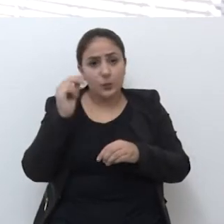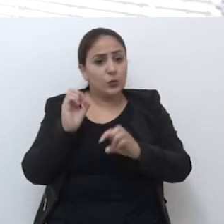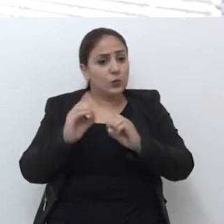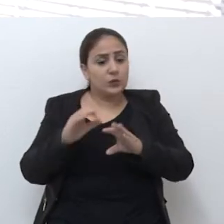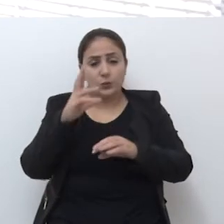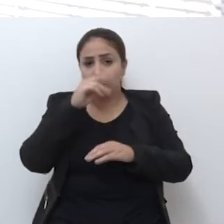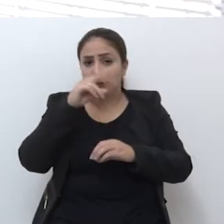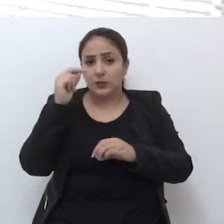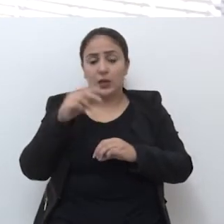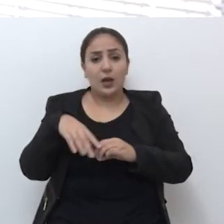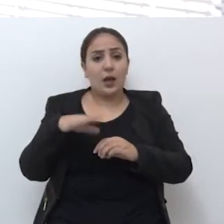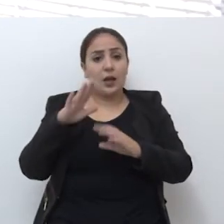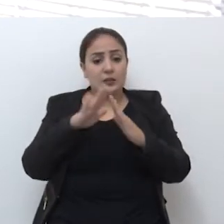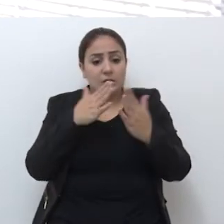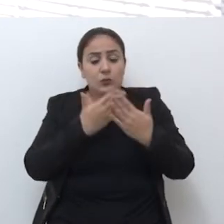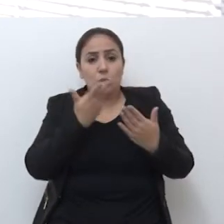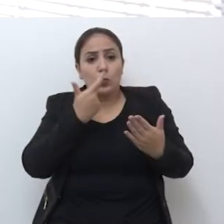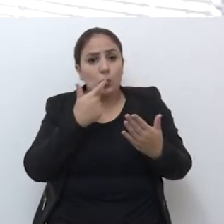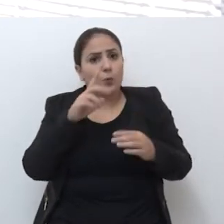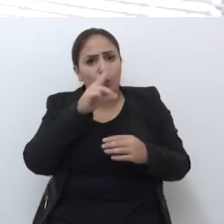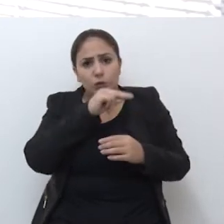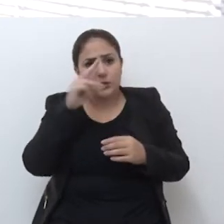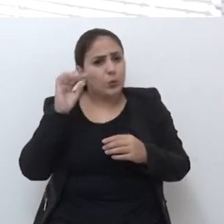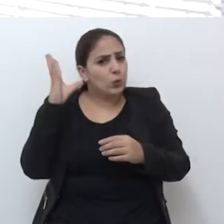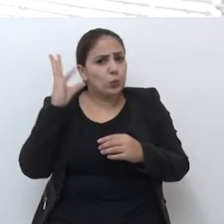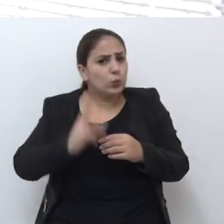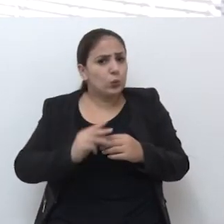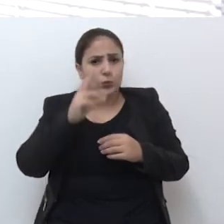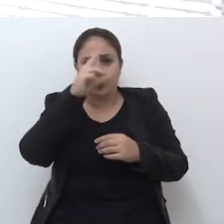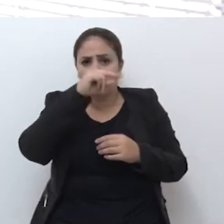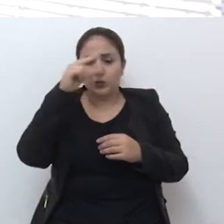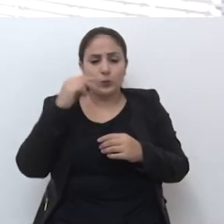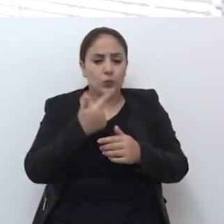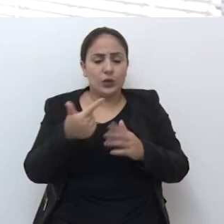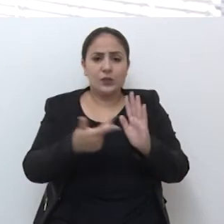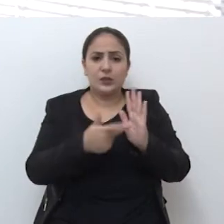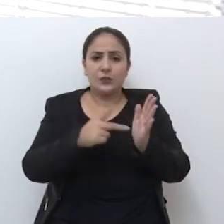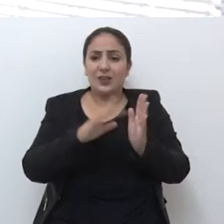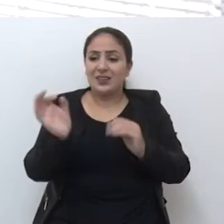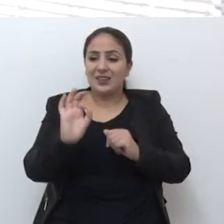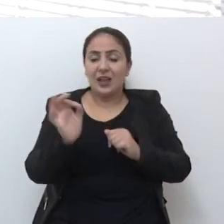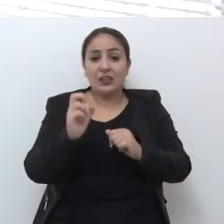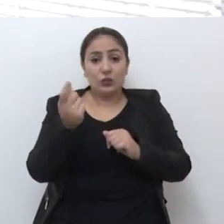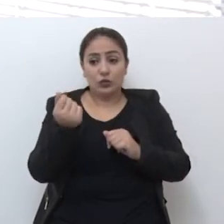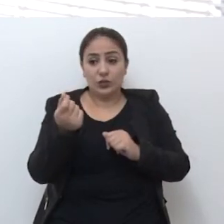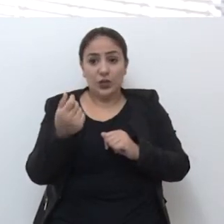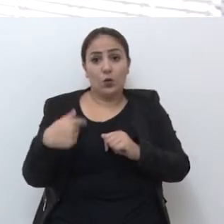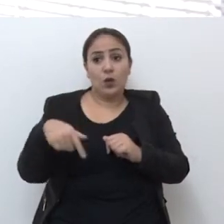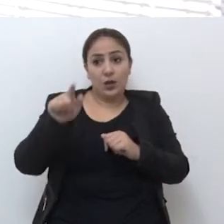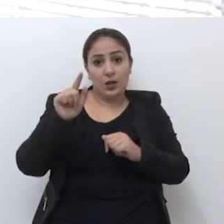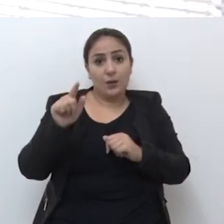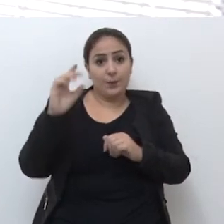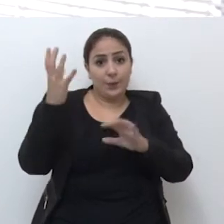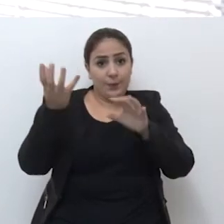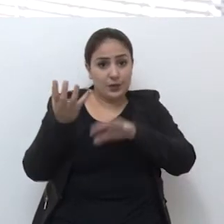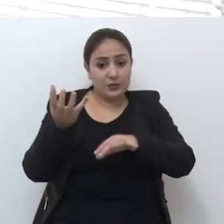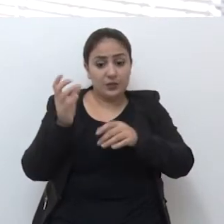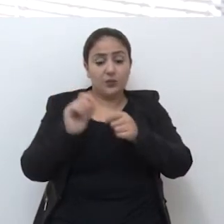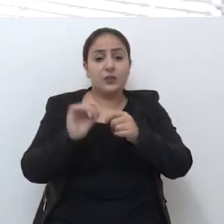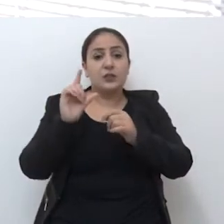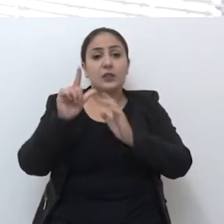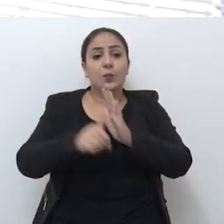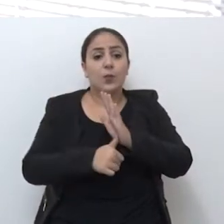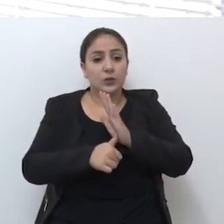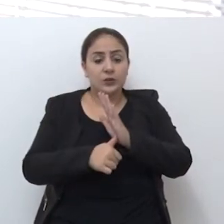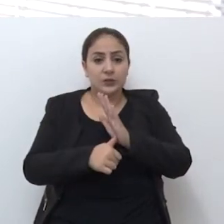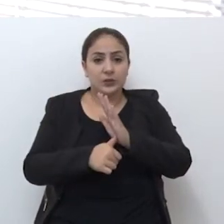a educação é no município, as creches são no município, a vida é no município. Não tem sentido do dinheiro grosso ir para Brasília e